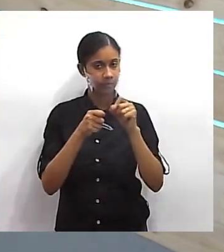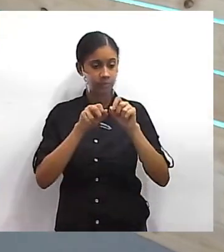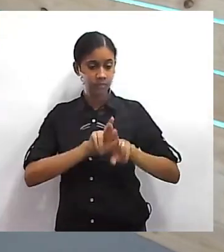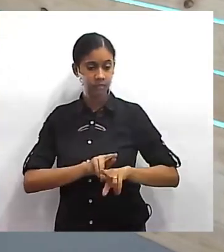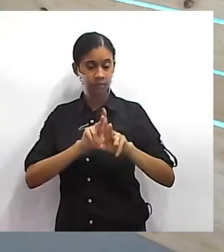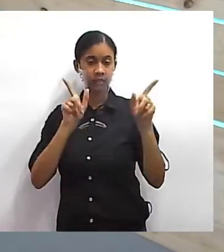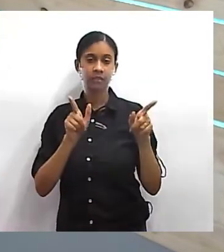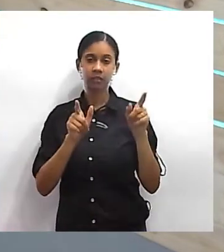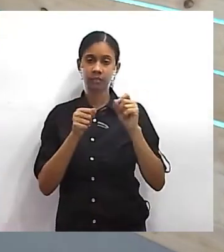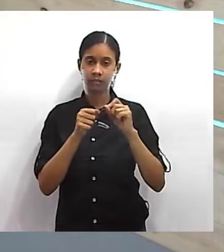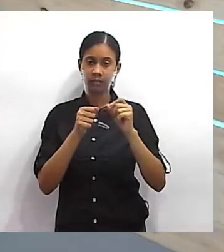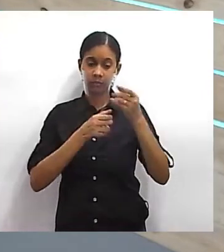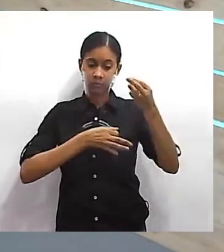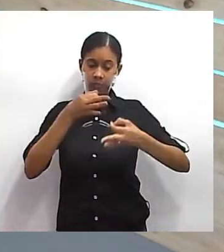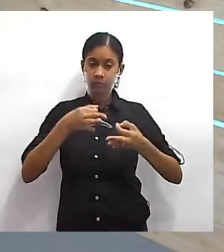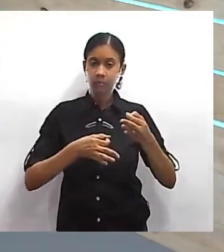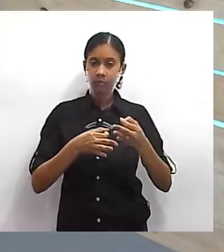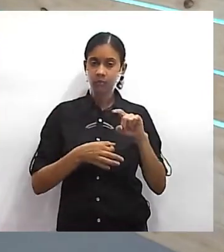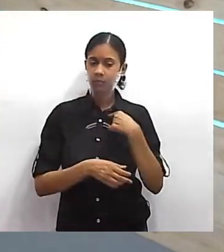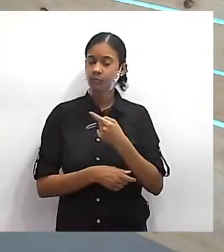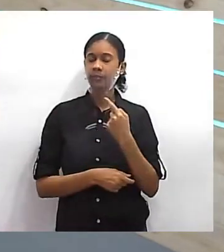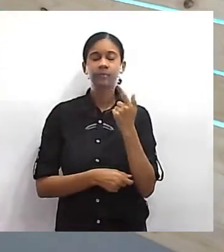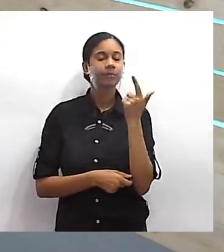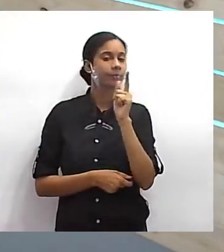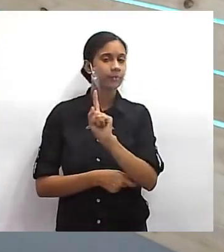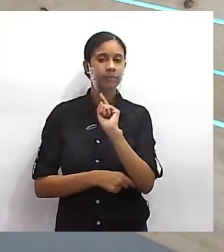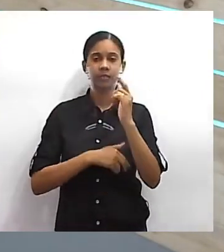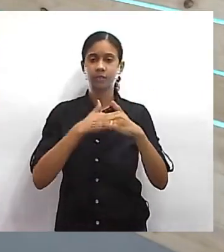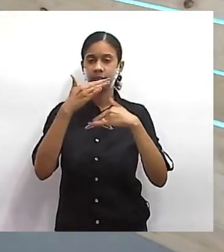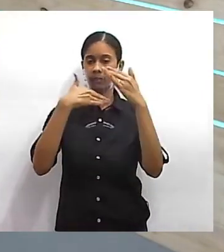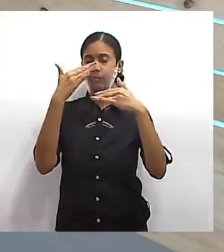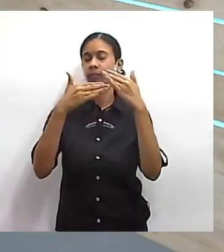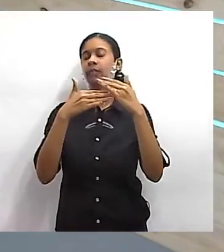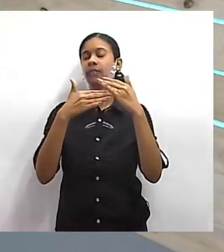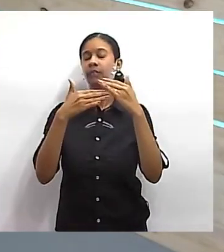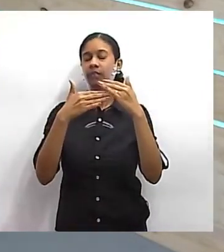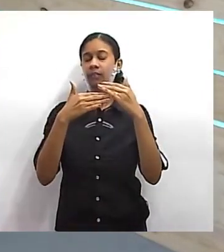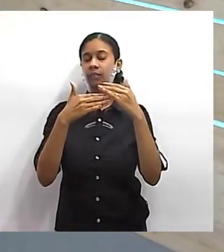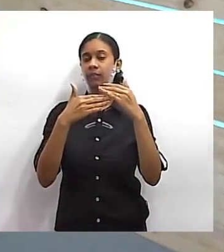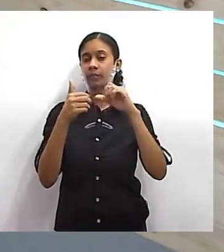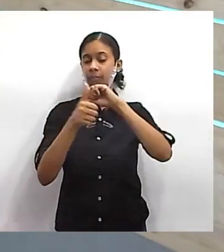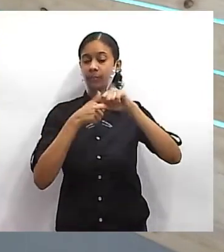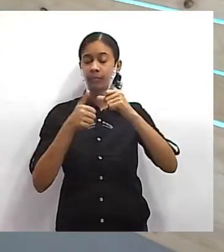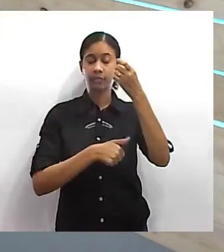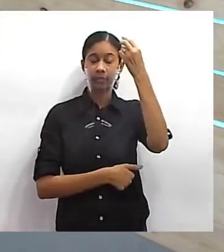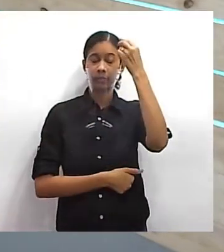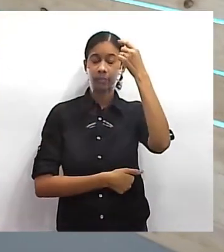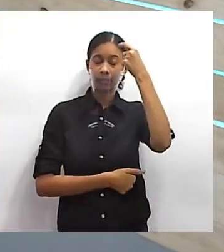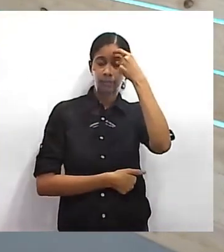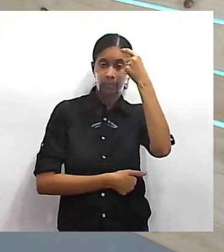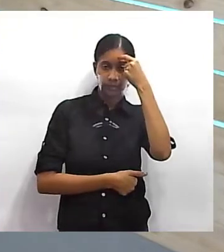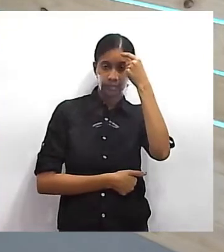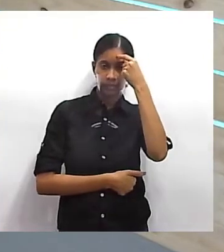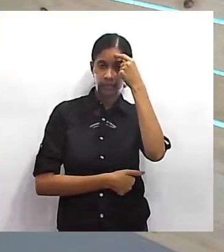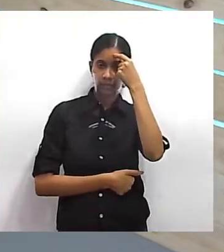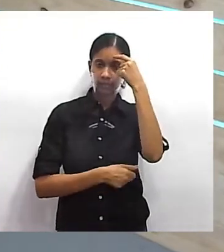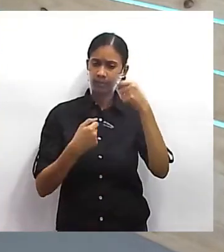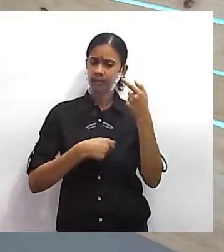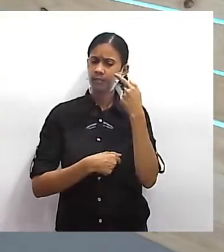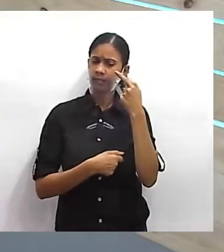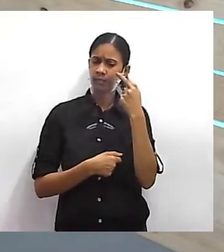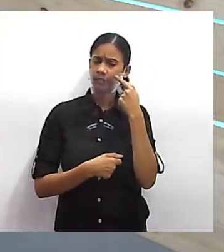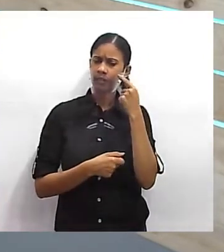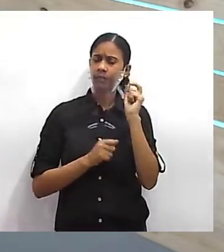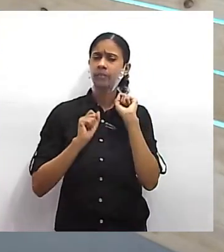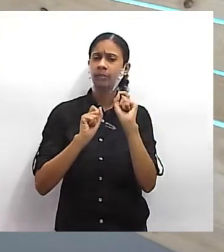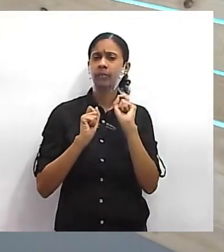Não vamos mudar se não mudarmos essa mentalidade, sobretudo a questão da corrupção. A questão da corrupção. Eu costumo dizer para os